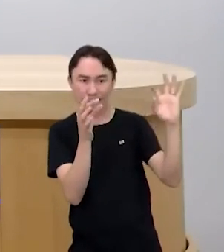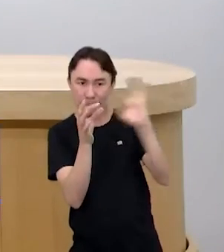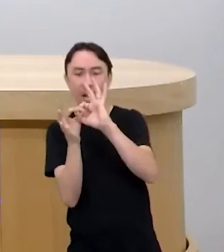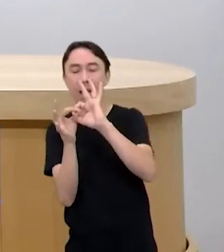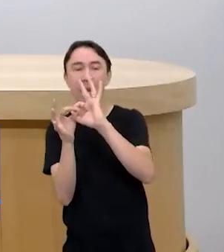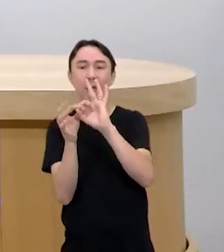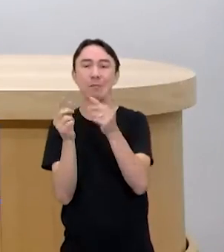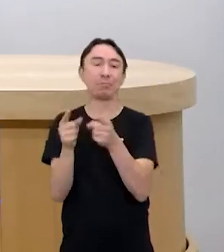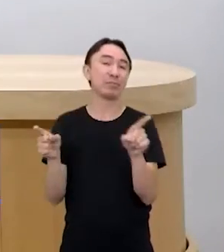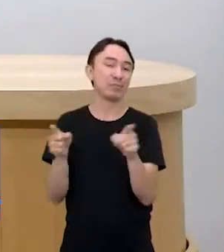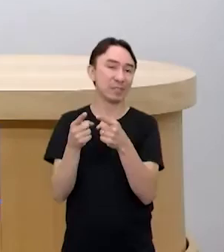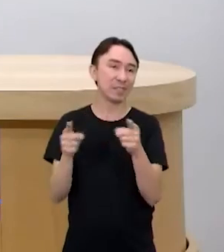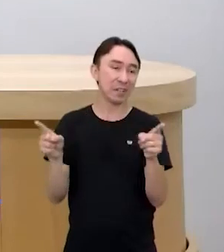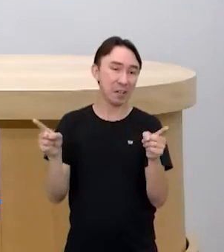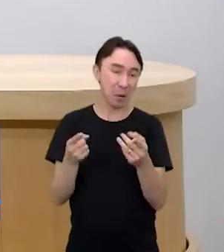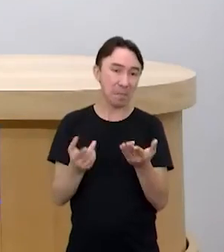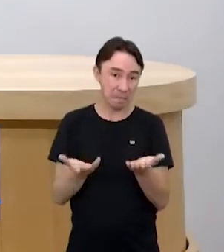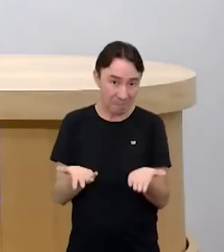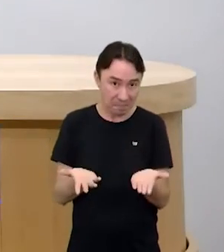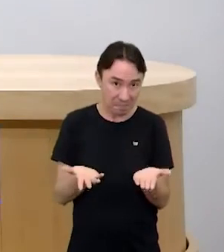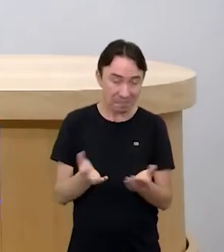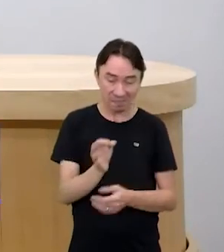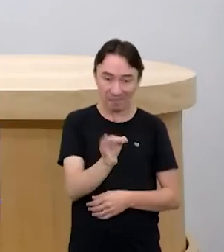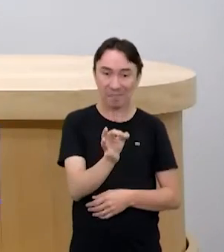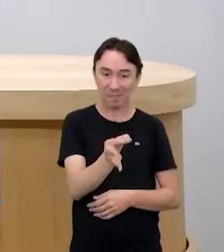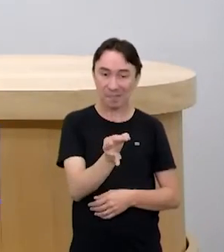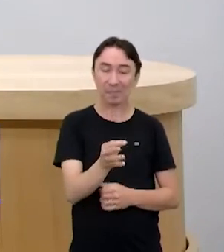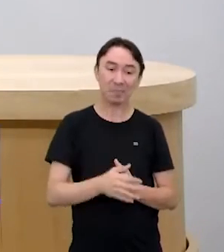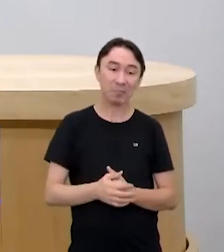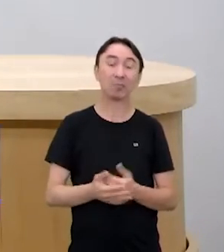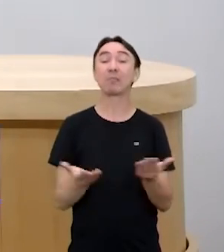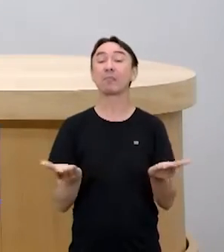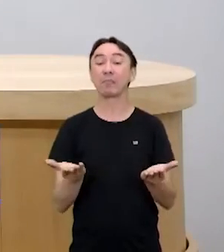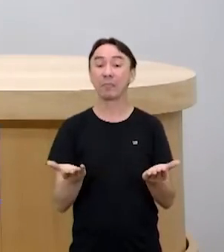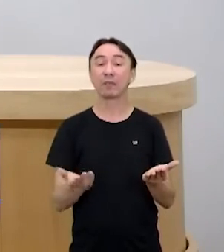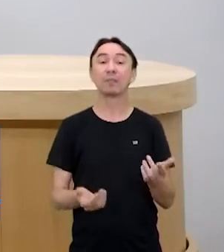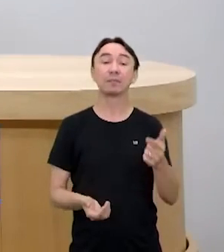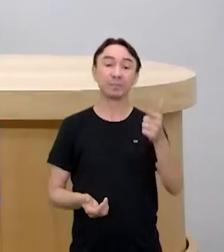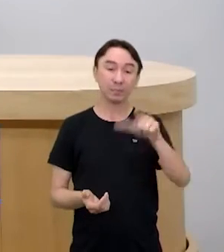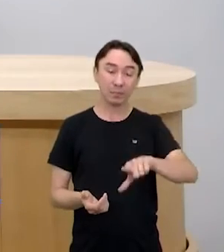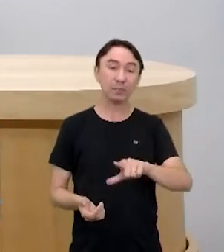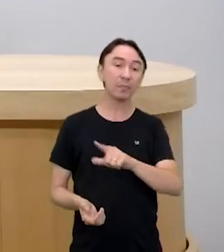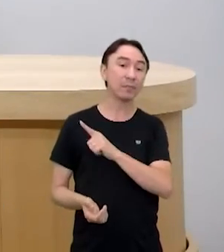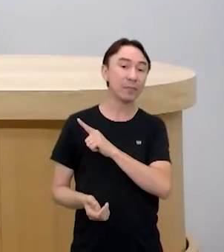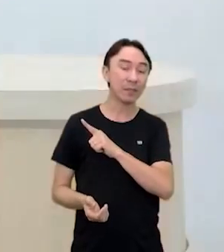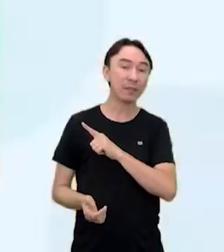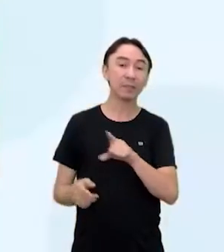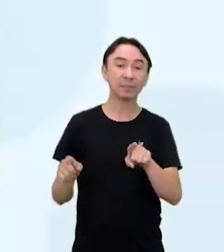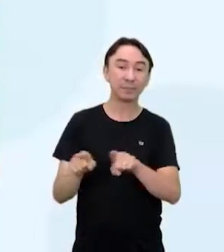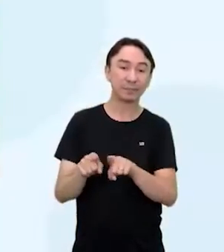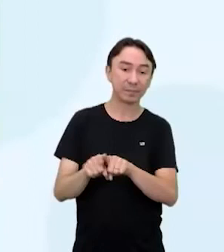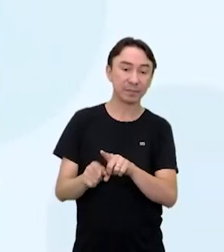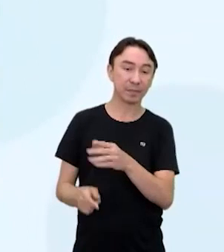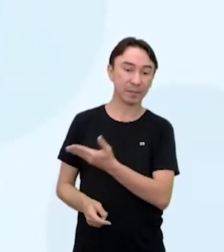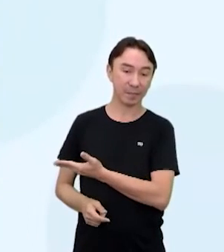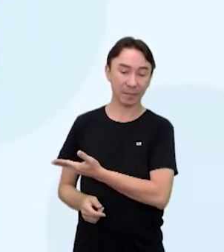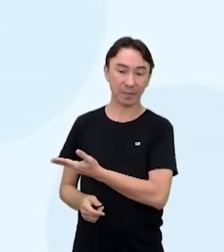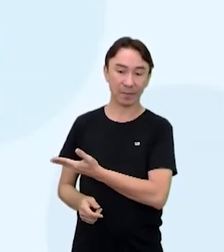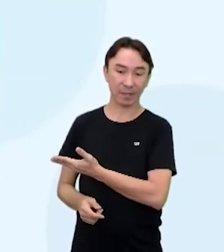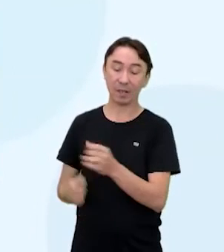nosso componente. Voltando aqui, nós temos uma releitura da obra Madame Matisse,